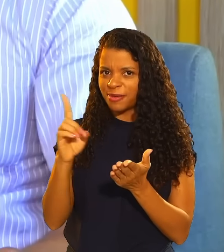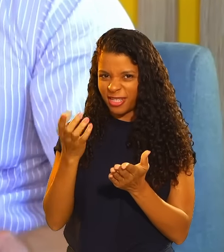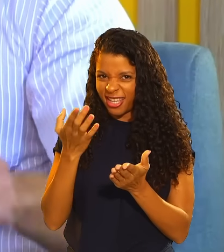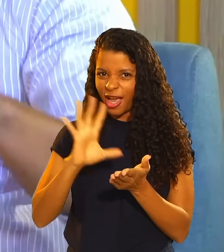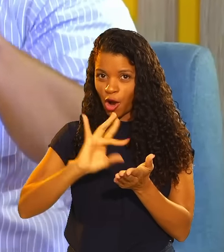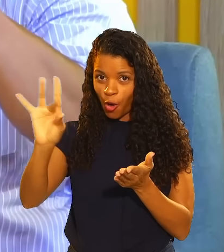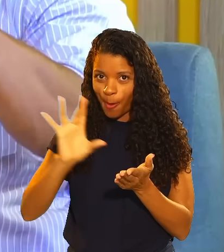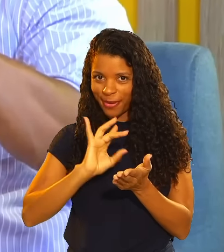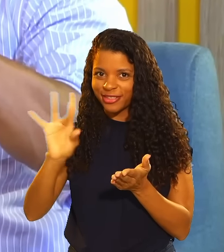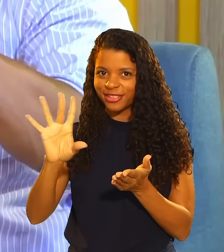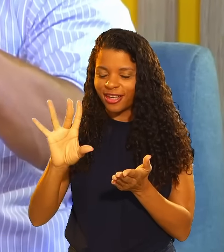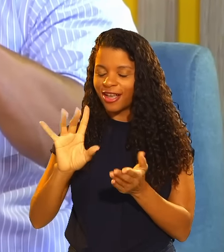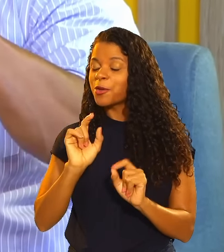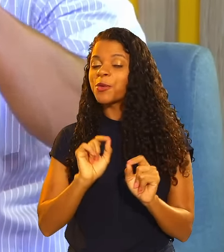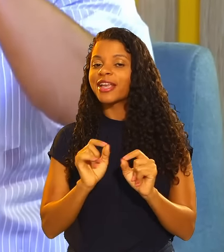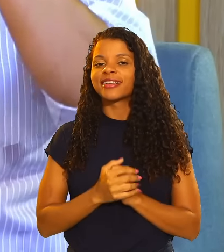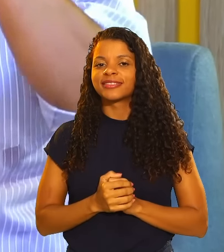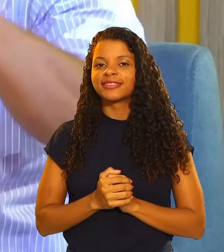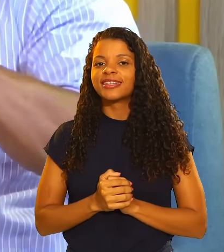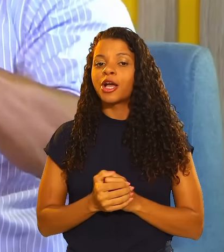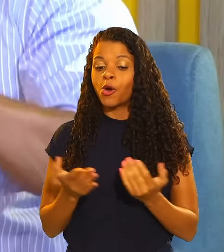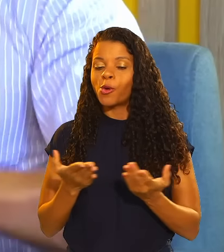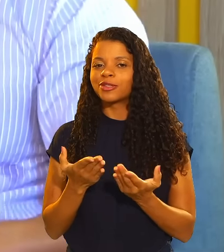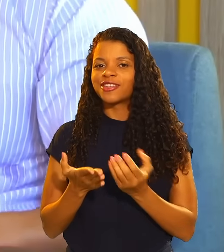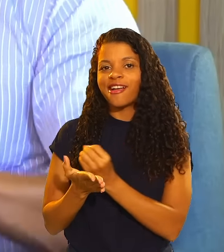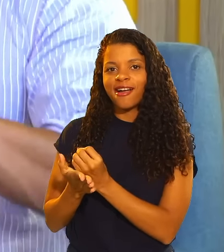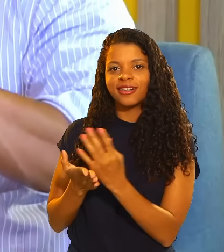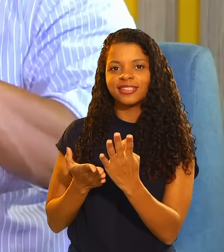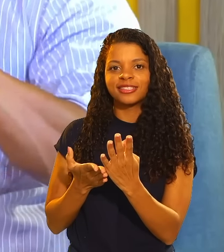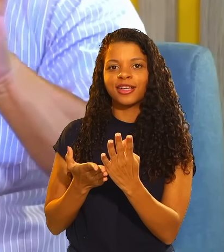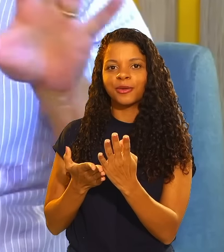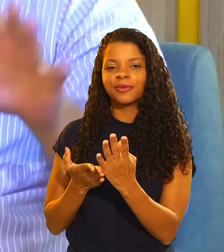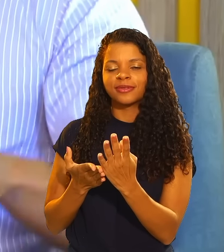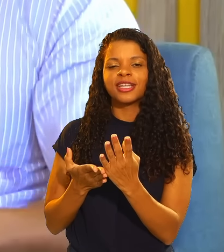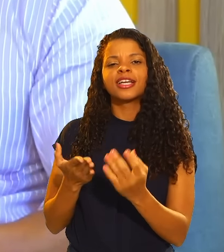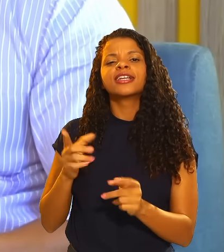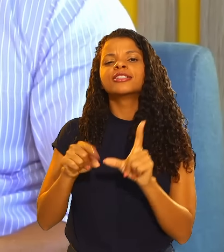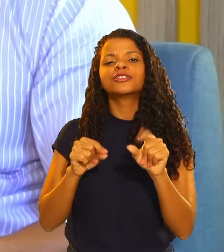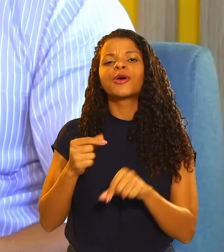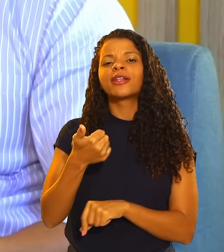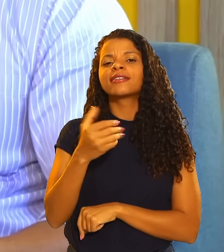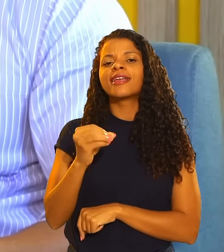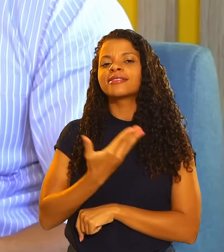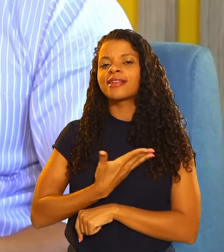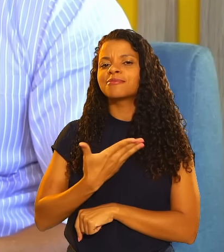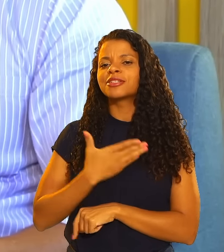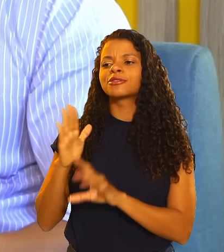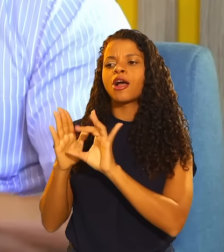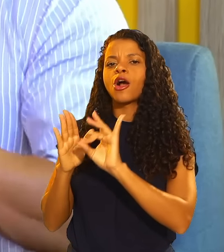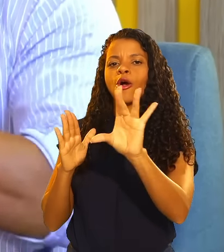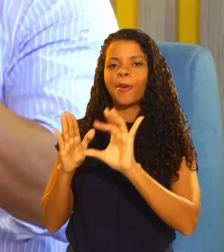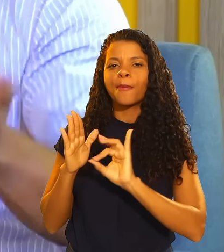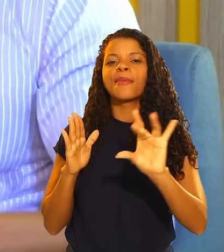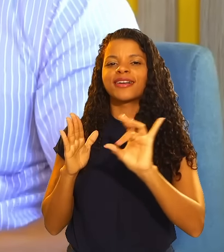de Deus, eu faço o desafio que você já sabe. Compartilha esse conteúdo para pelo menos 10 contatos, que tenha certeza que você está